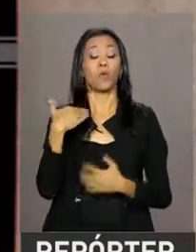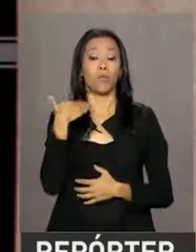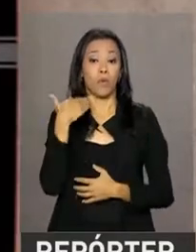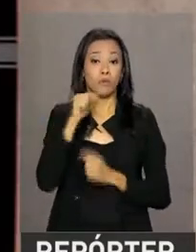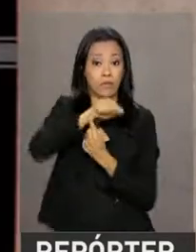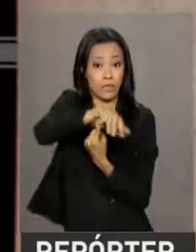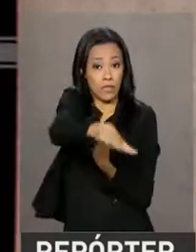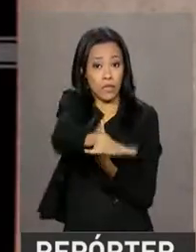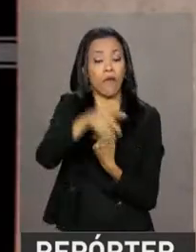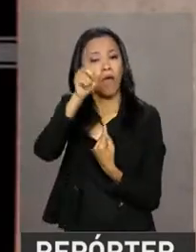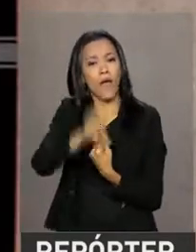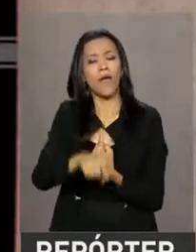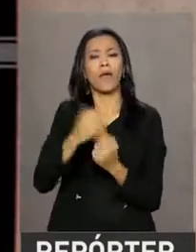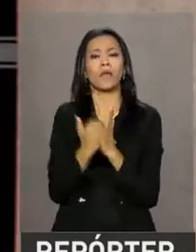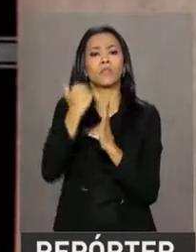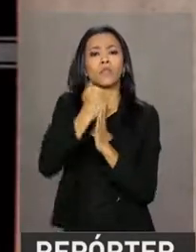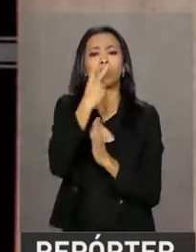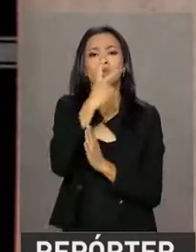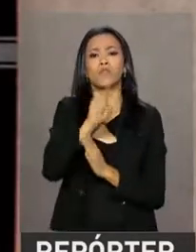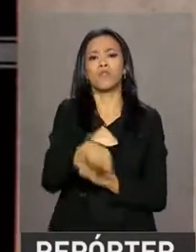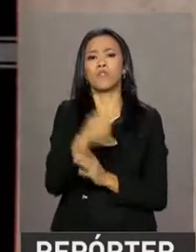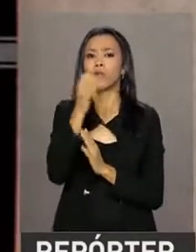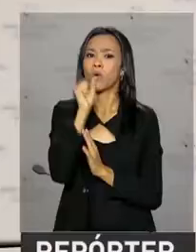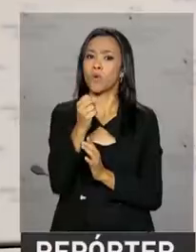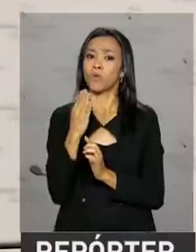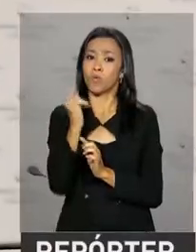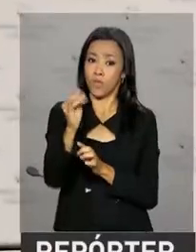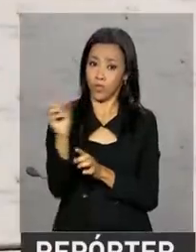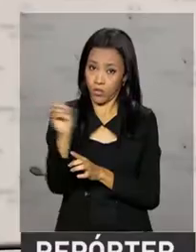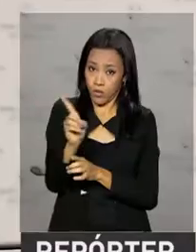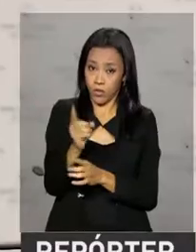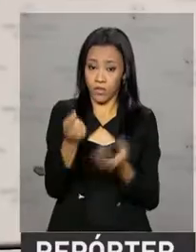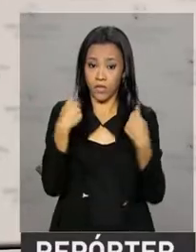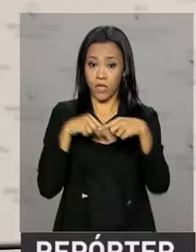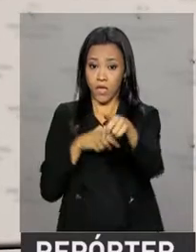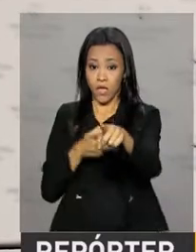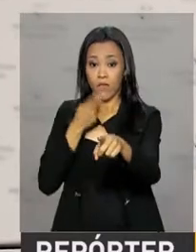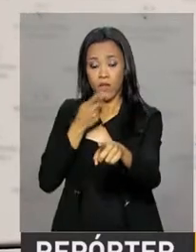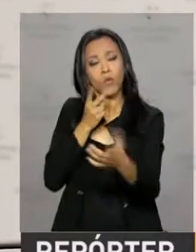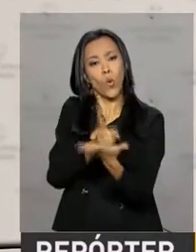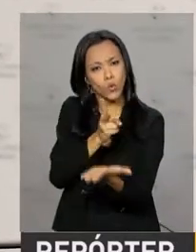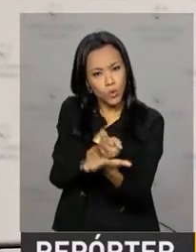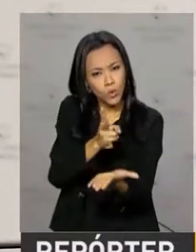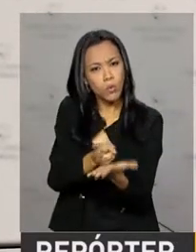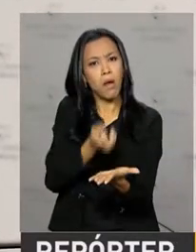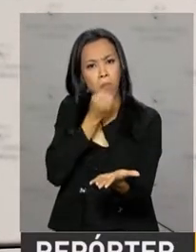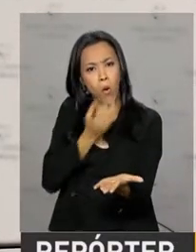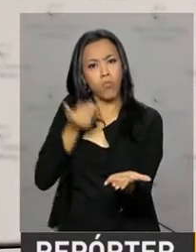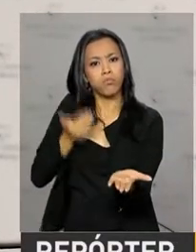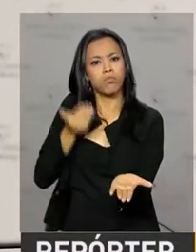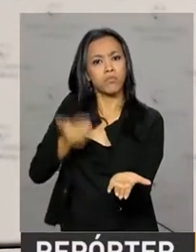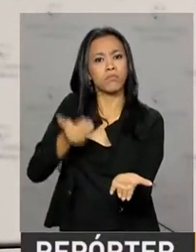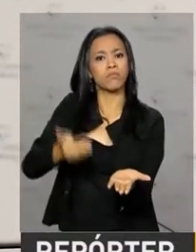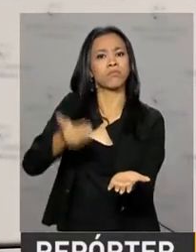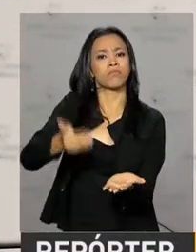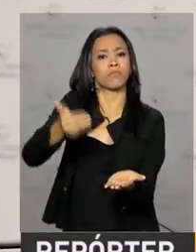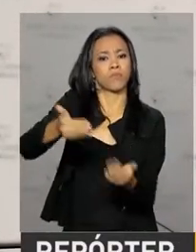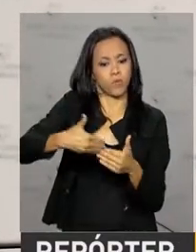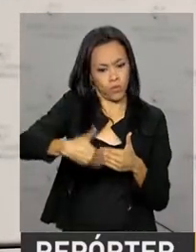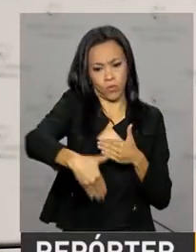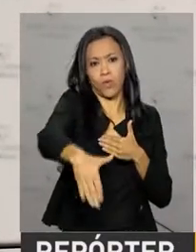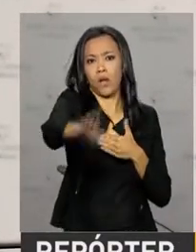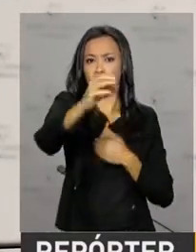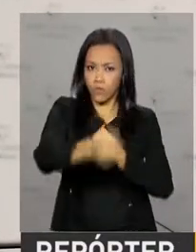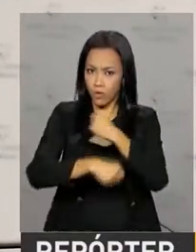é de 2,8 bilhões de dólares o resultado devem continuar apresentando essa trajetória ao longo do ano a com o